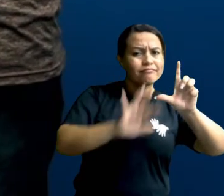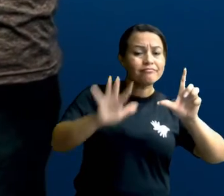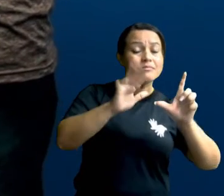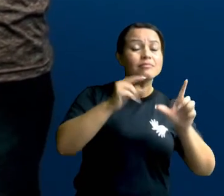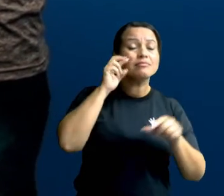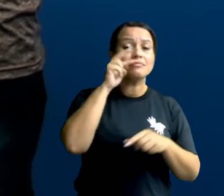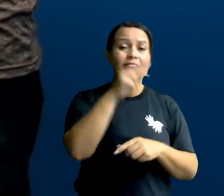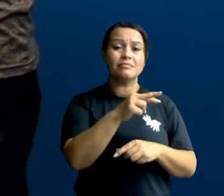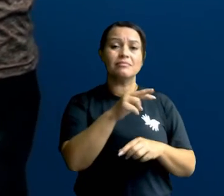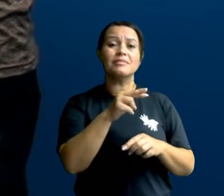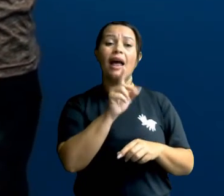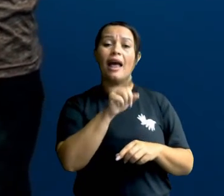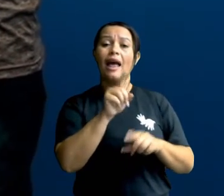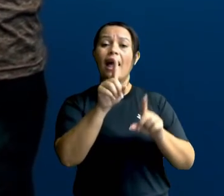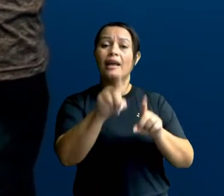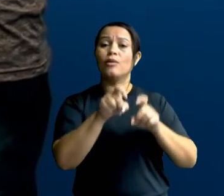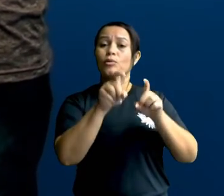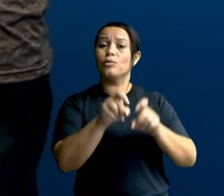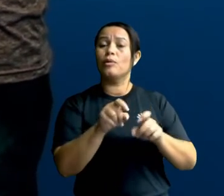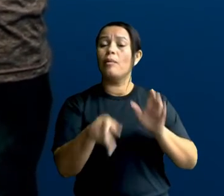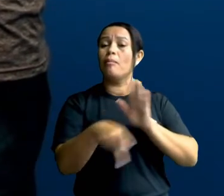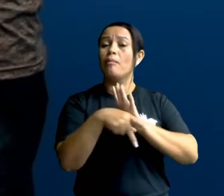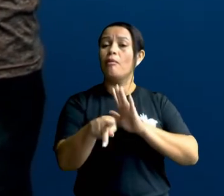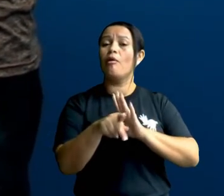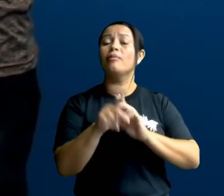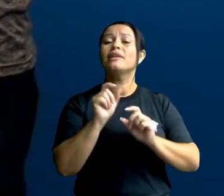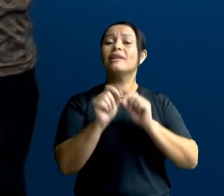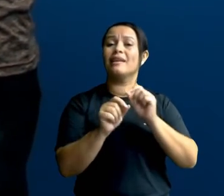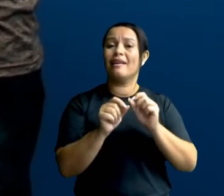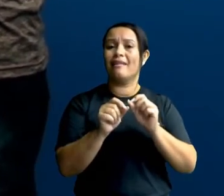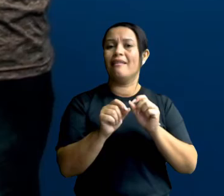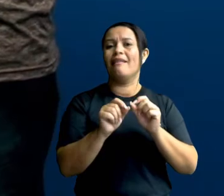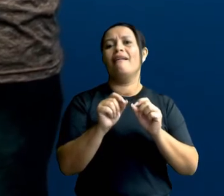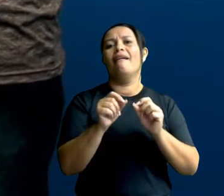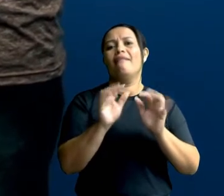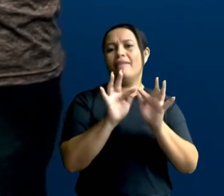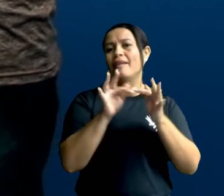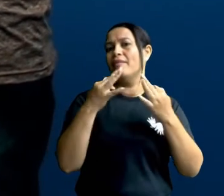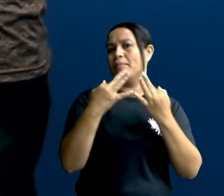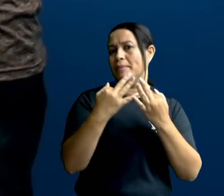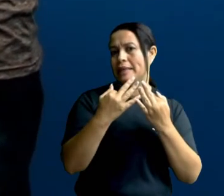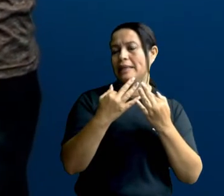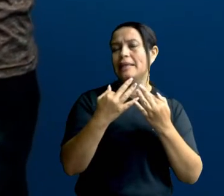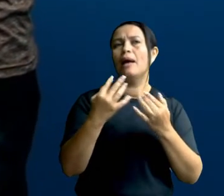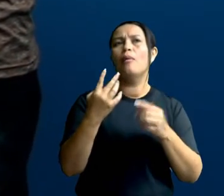agricultura familiar, né, tentando buscar espaços que